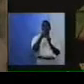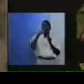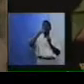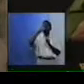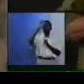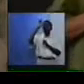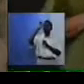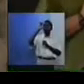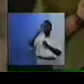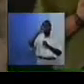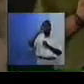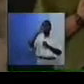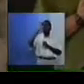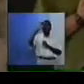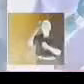Deus olhou para você,